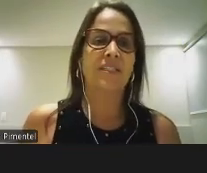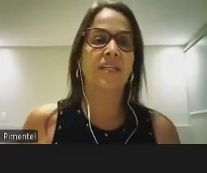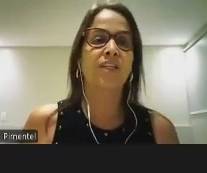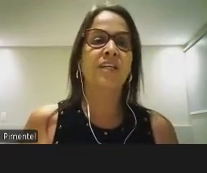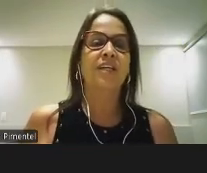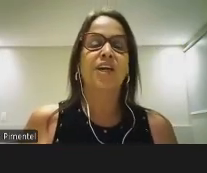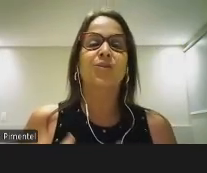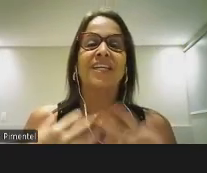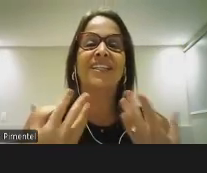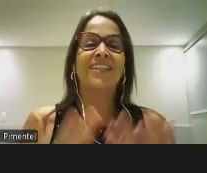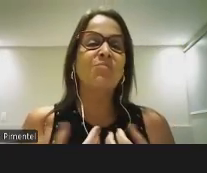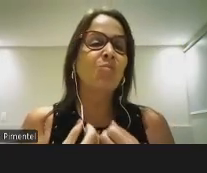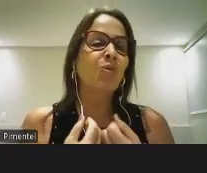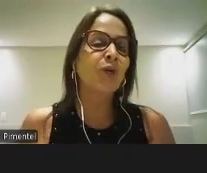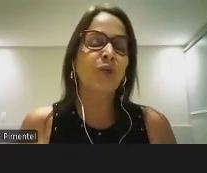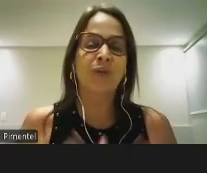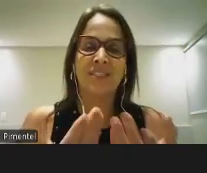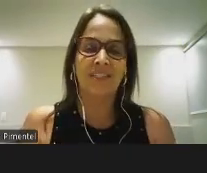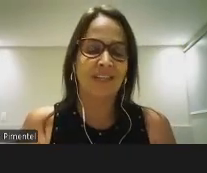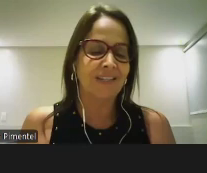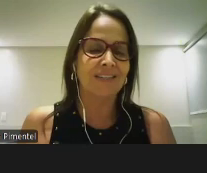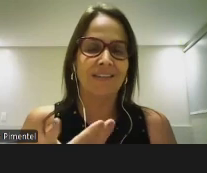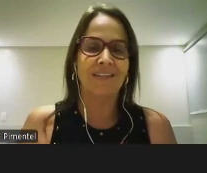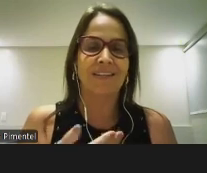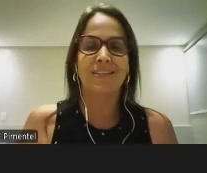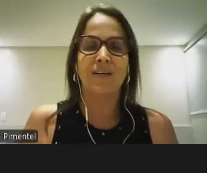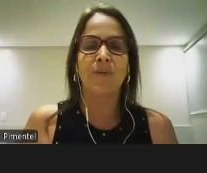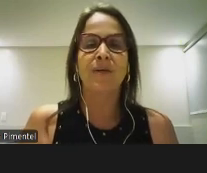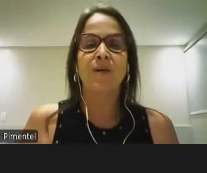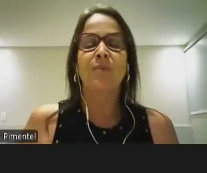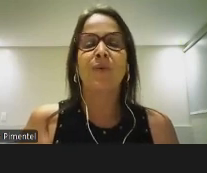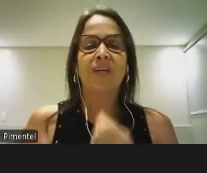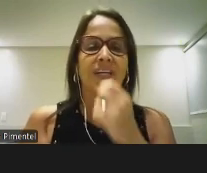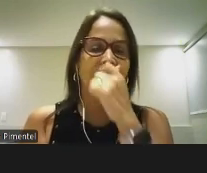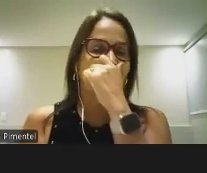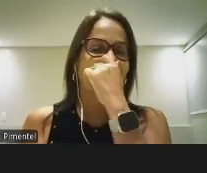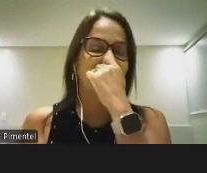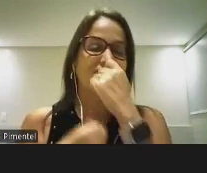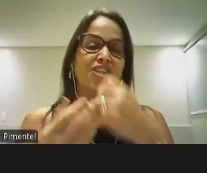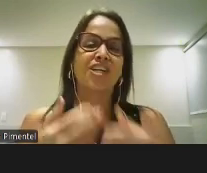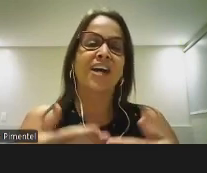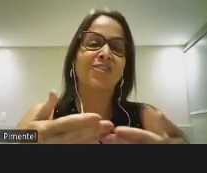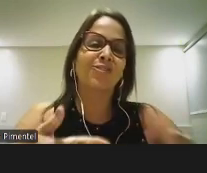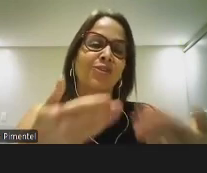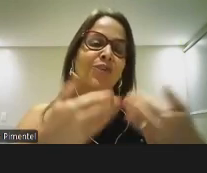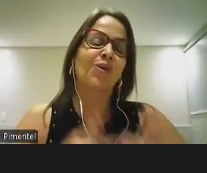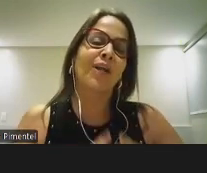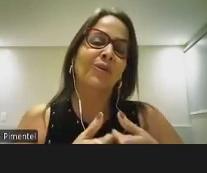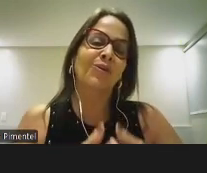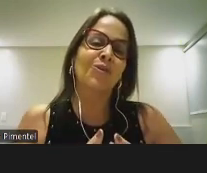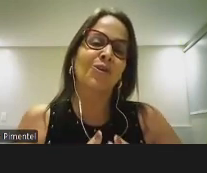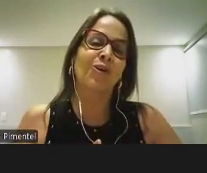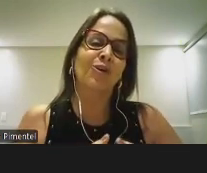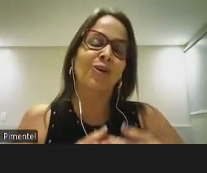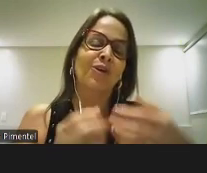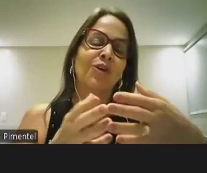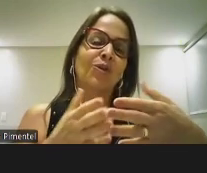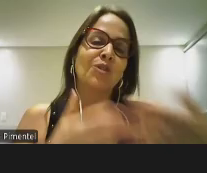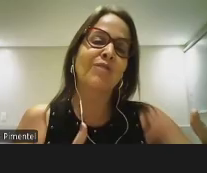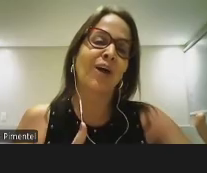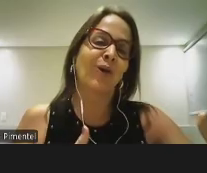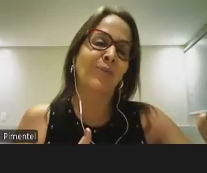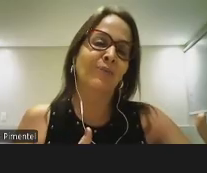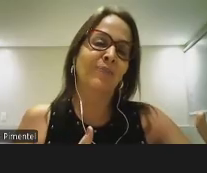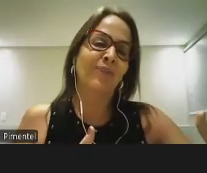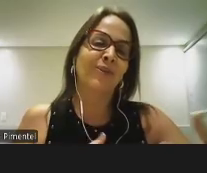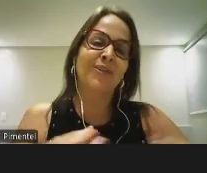esse paciente. Eu tentei muito esse exame, porque eles deixaram, quando ficou lá no consultório, ficou